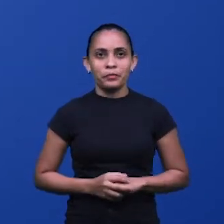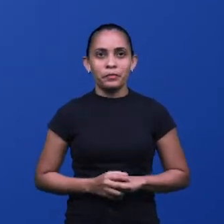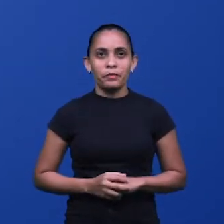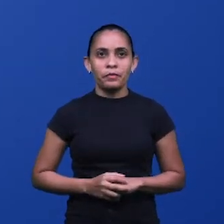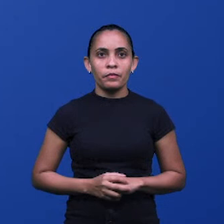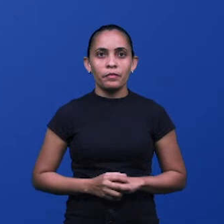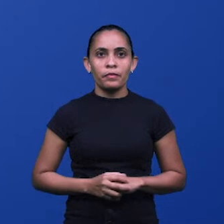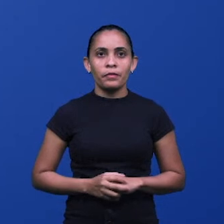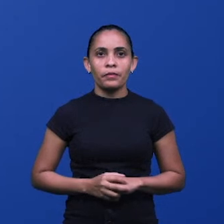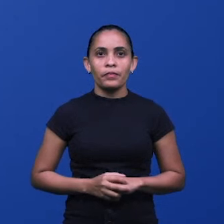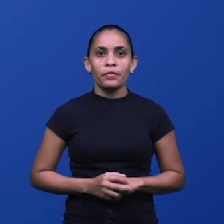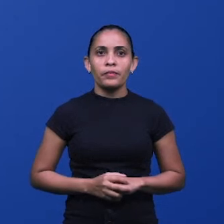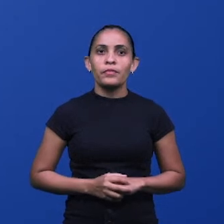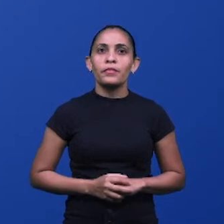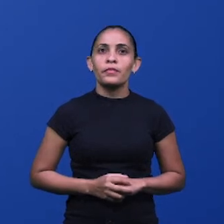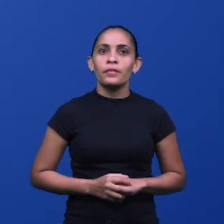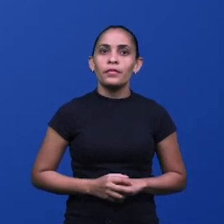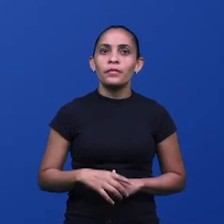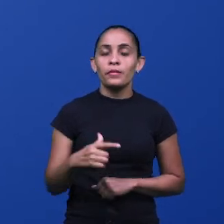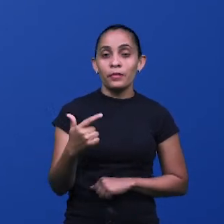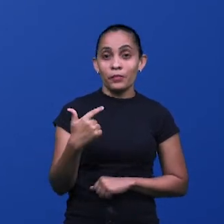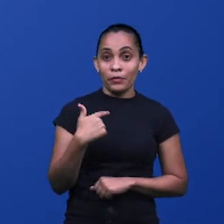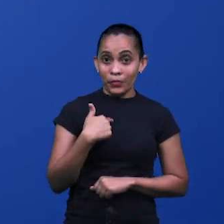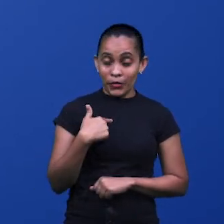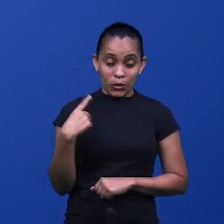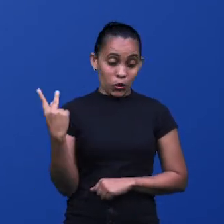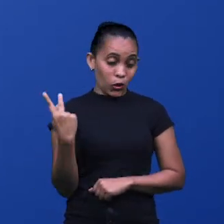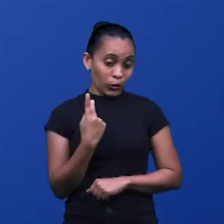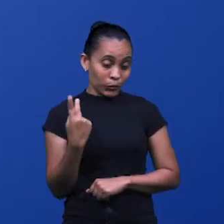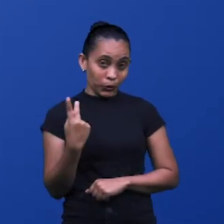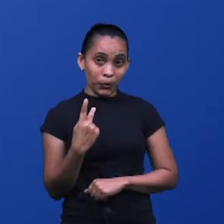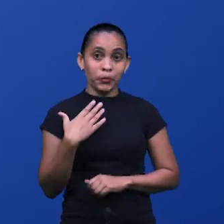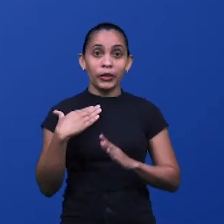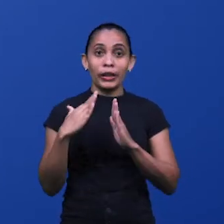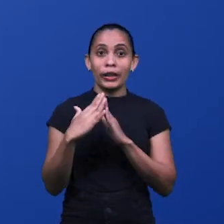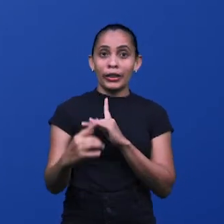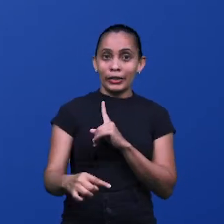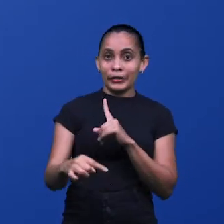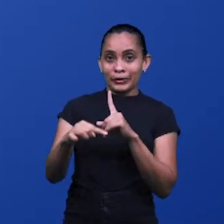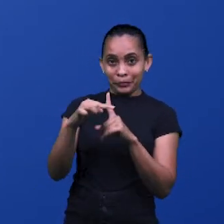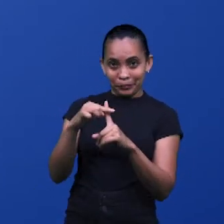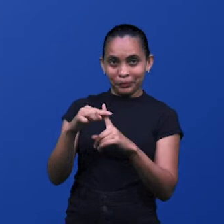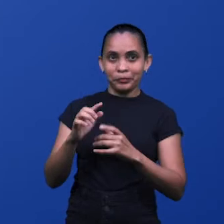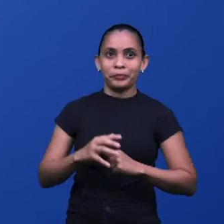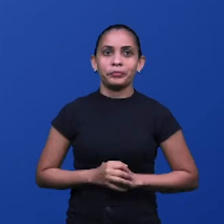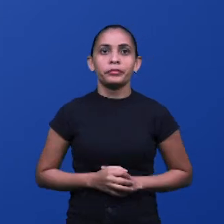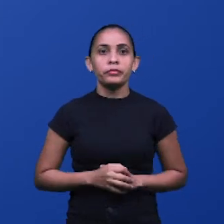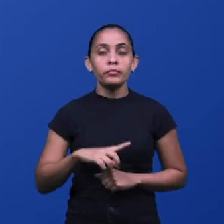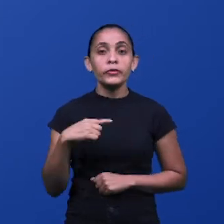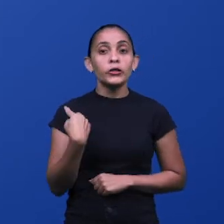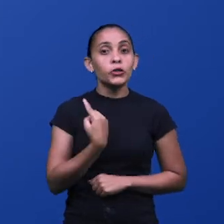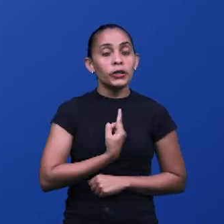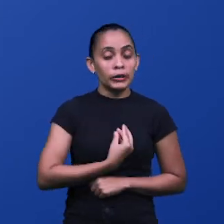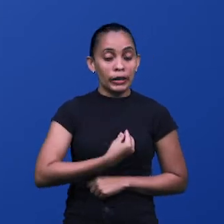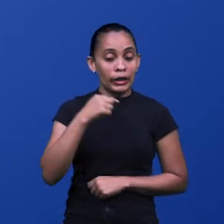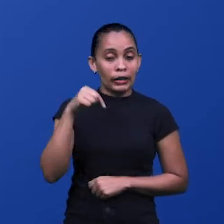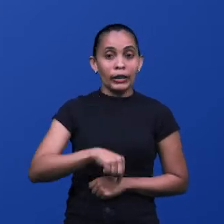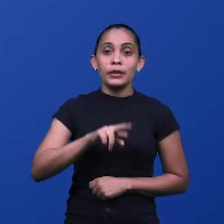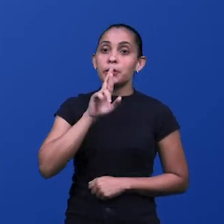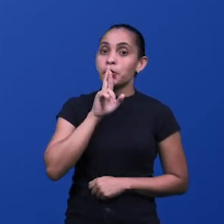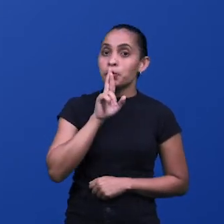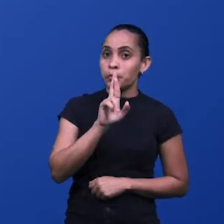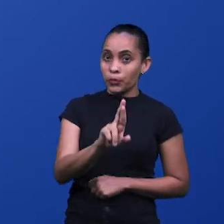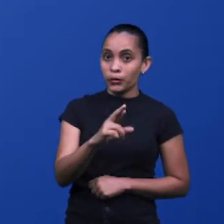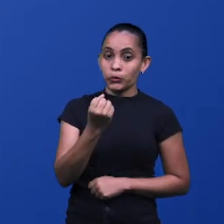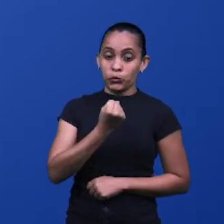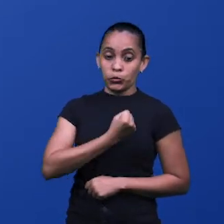Senhor! Pai Jesus, além de Altamira, que nós somos da igreja de Altamira. Amém. Nós estamos aqui para responder a